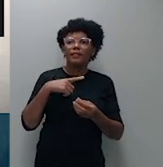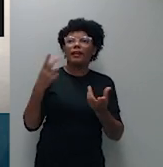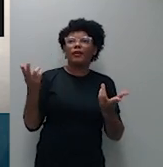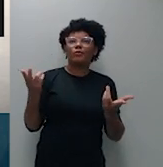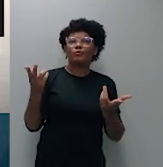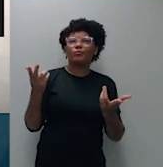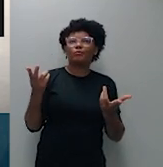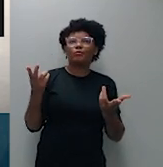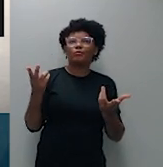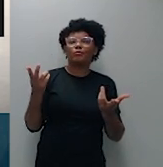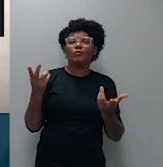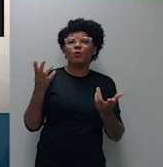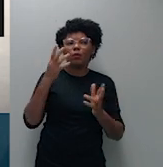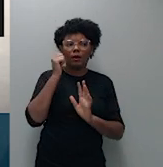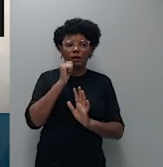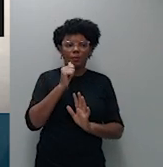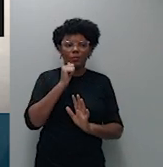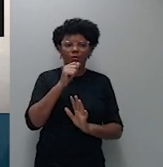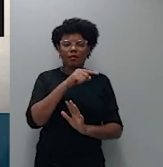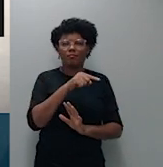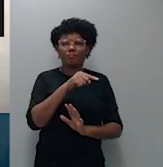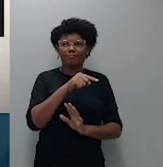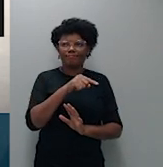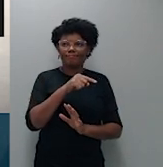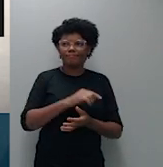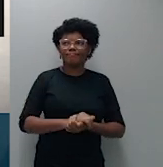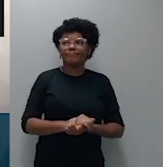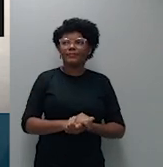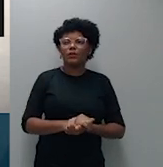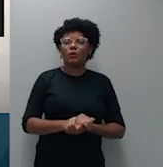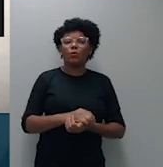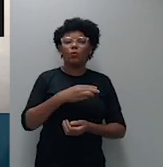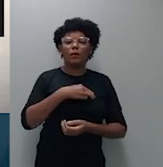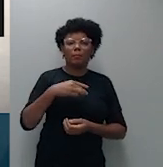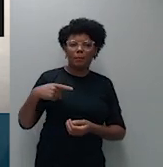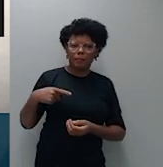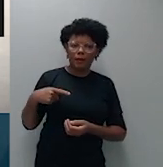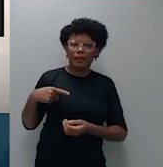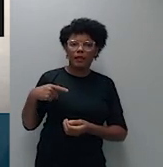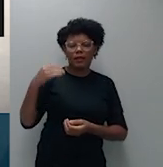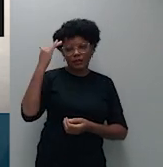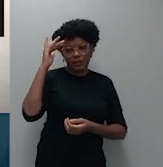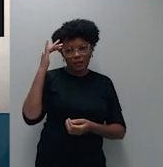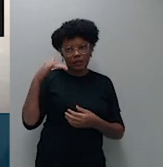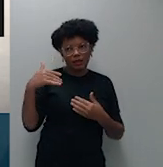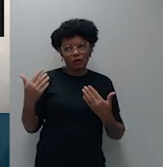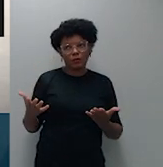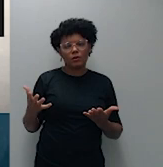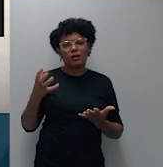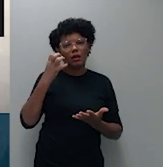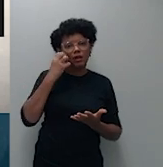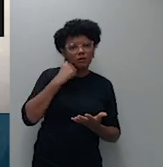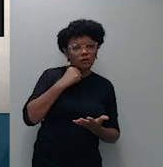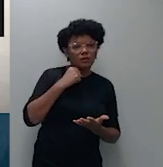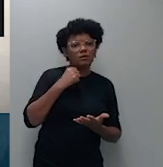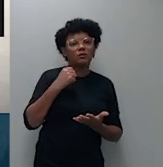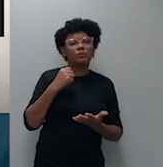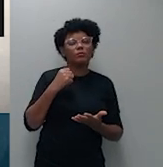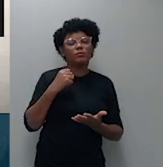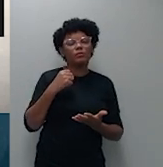relacionamento extraconjugal com a genitora do menor o ministério público estadual entendeu está configurado da